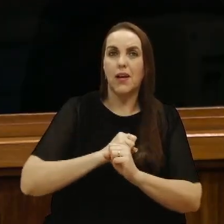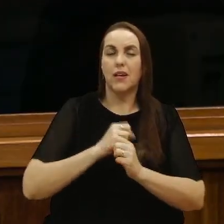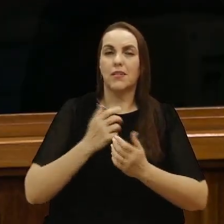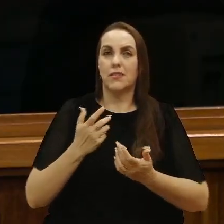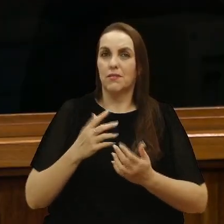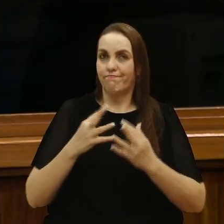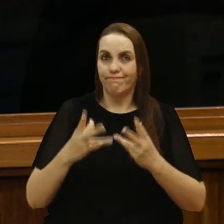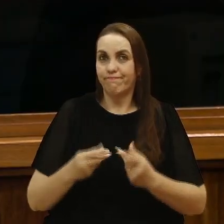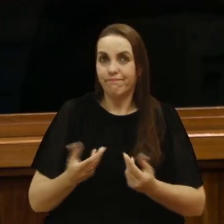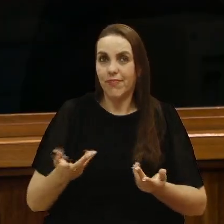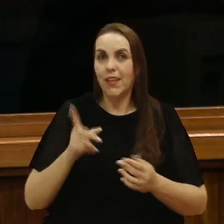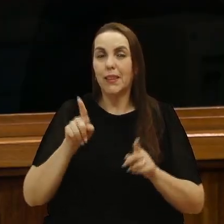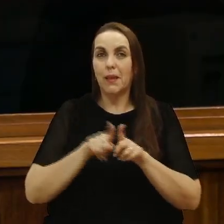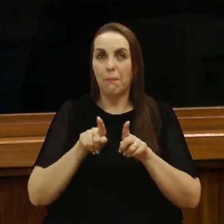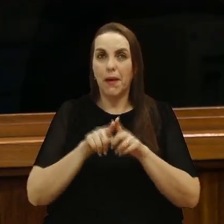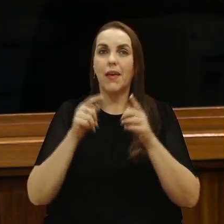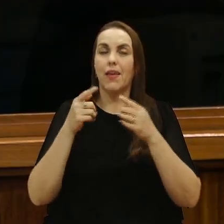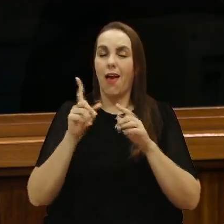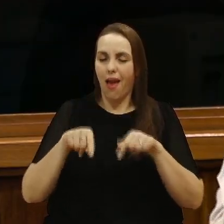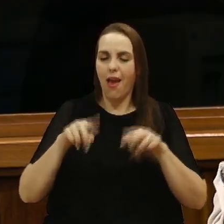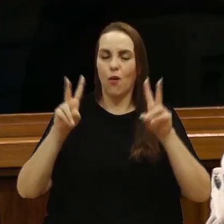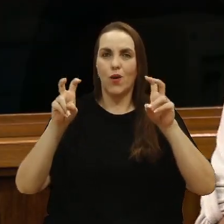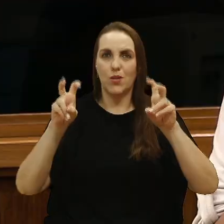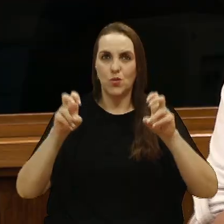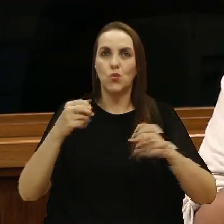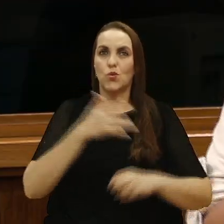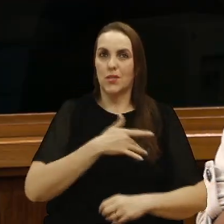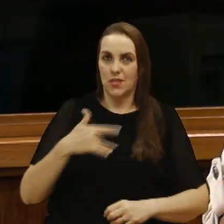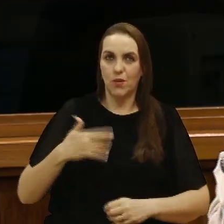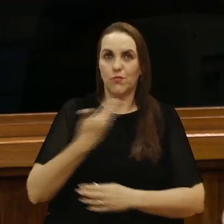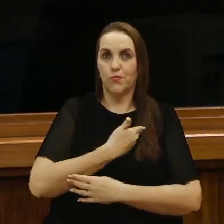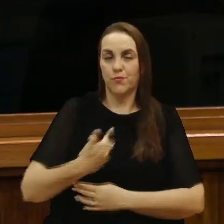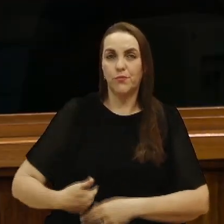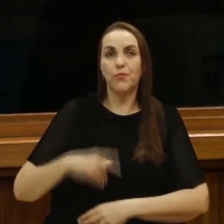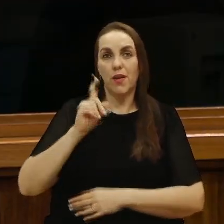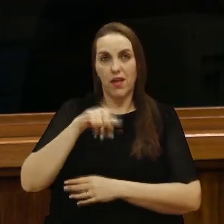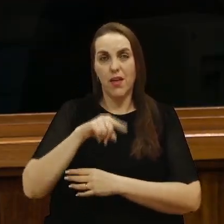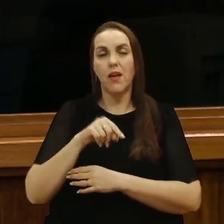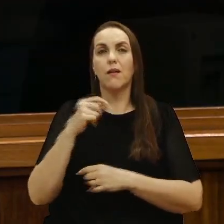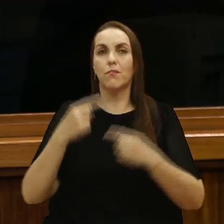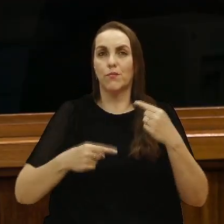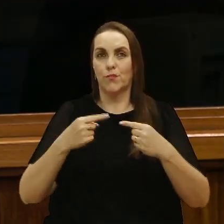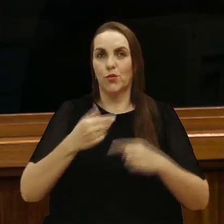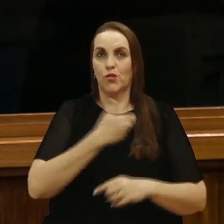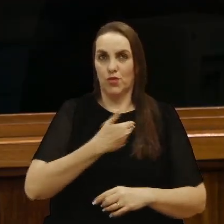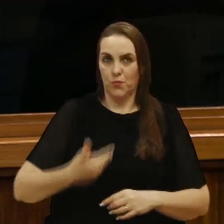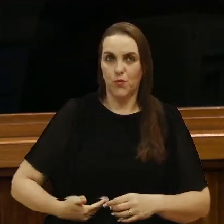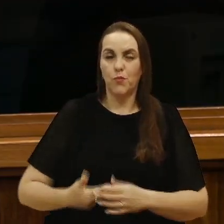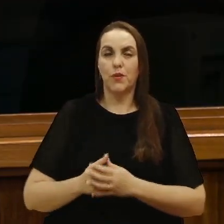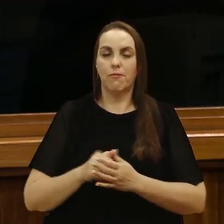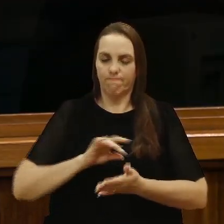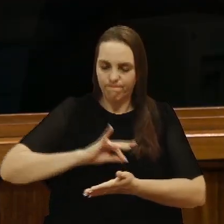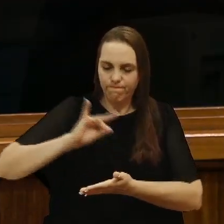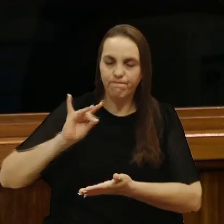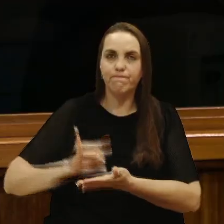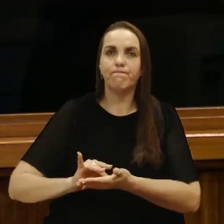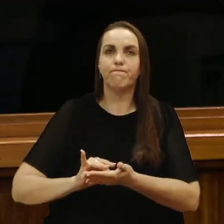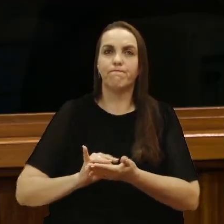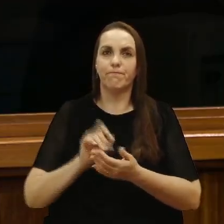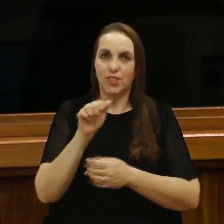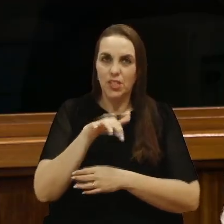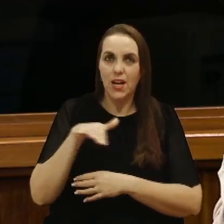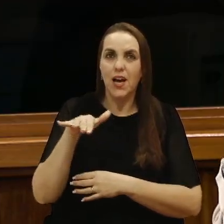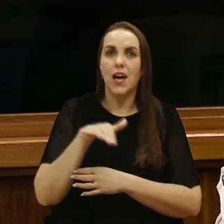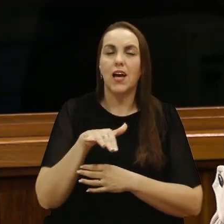animal também é uma questão de saúde pública, são políticas públicas efetivas,